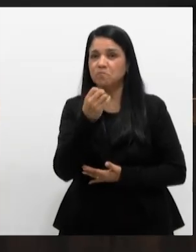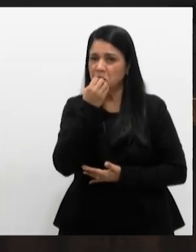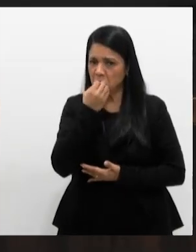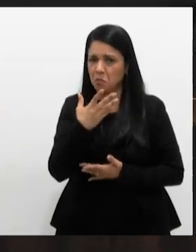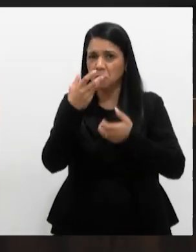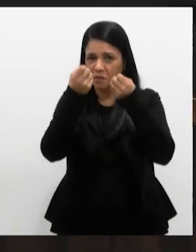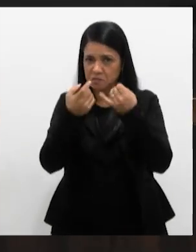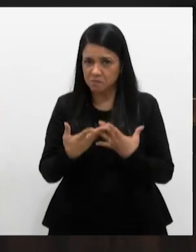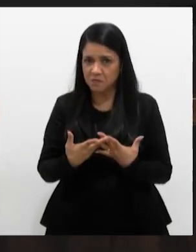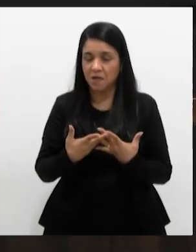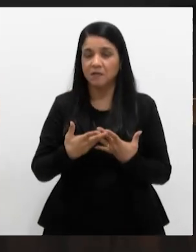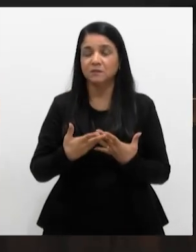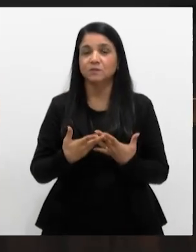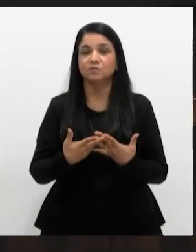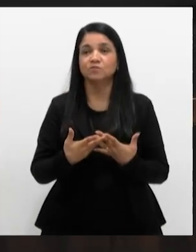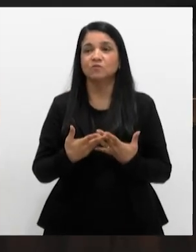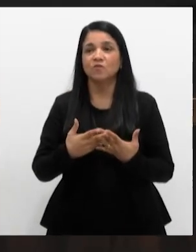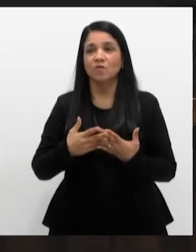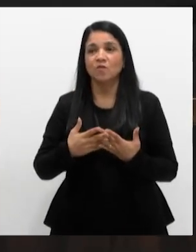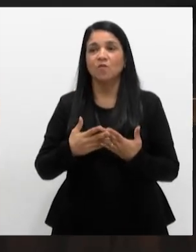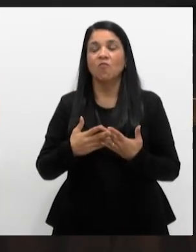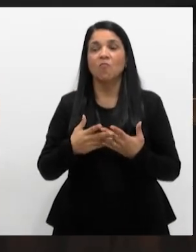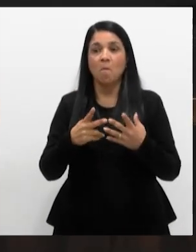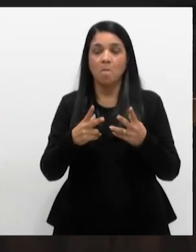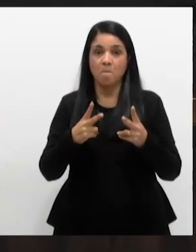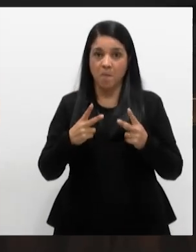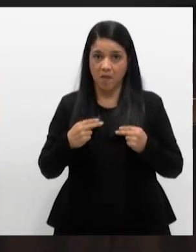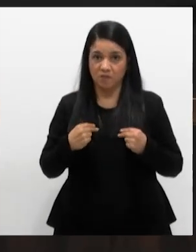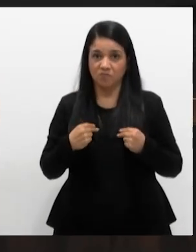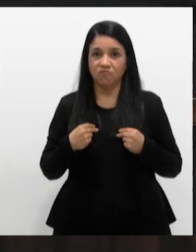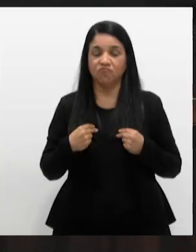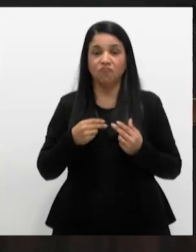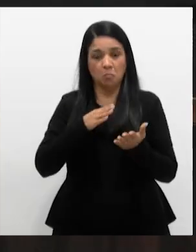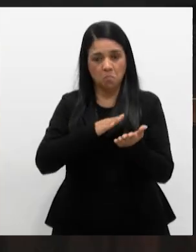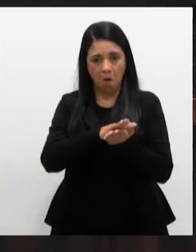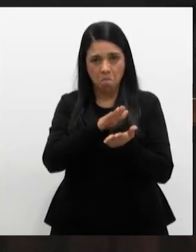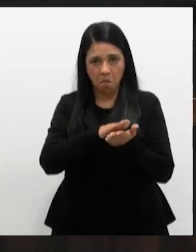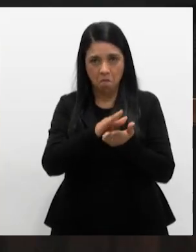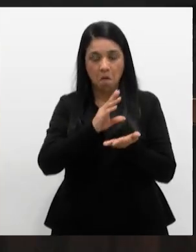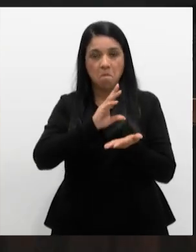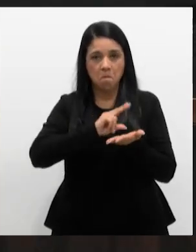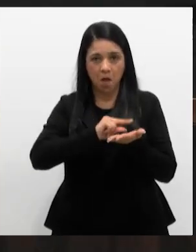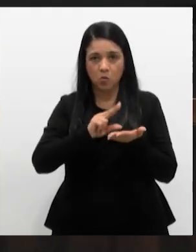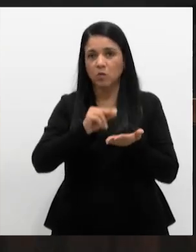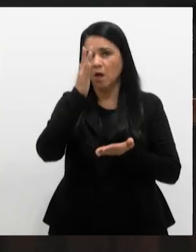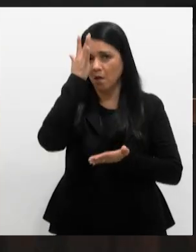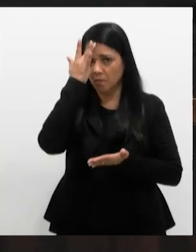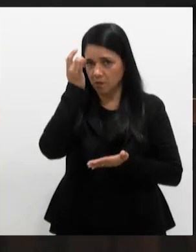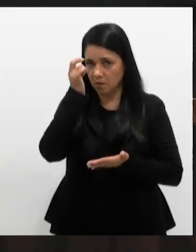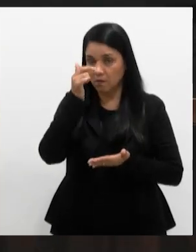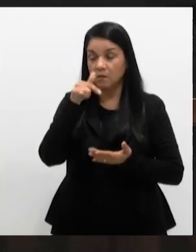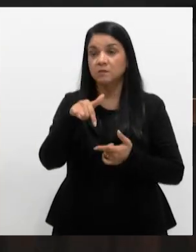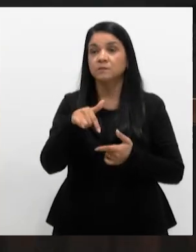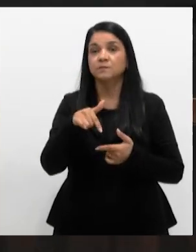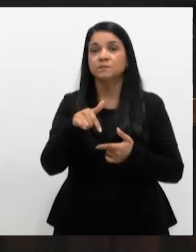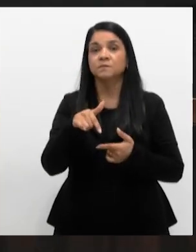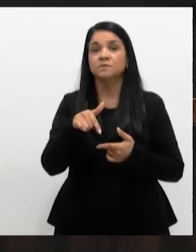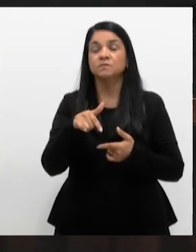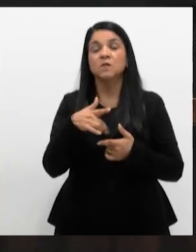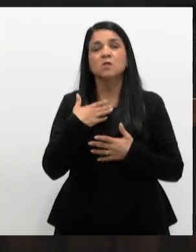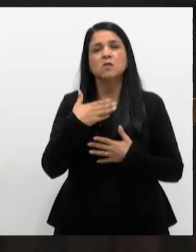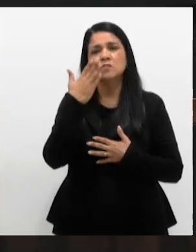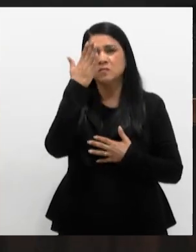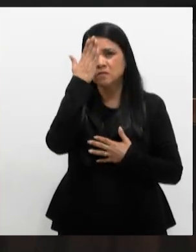aqui, Fred, eu já vou avançar um pouquinho no mérito, porque eu vou trazer republicada essa pauta para amanhã também, mas pelo que eu